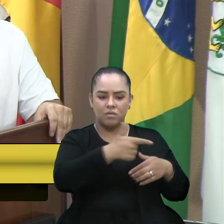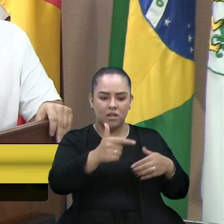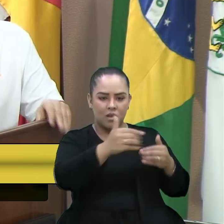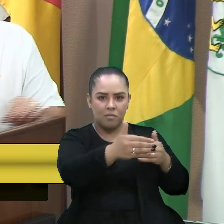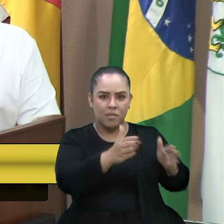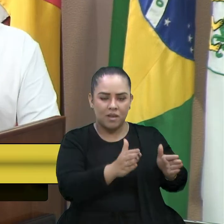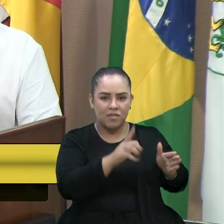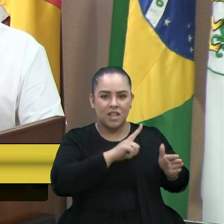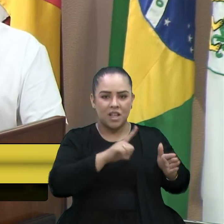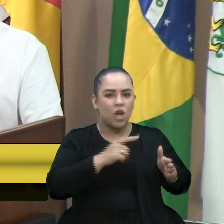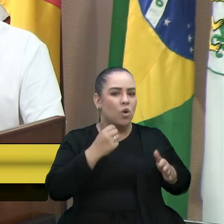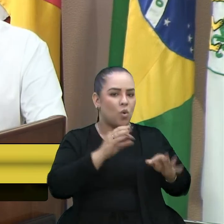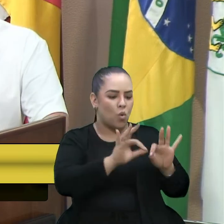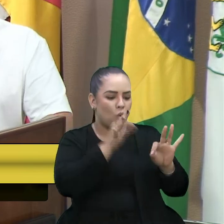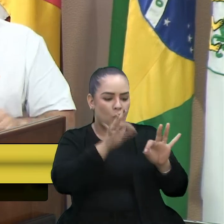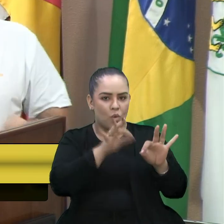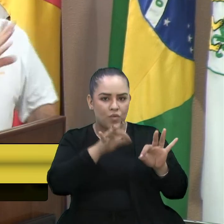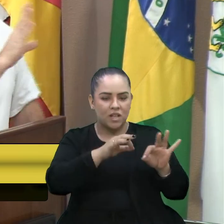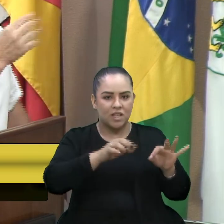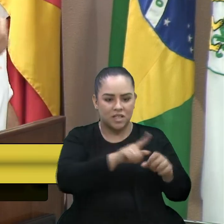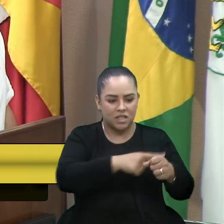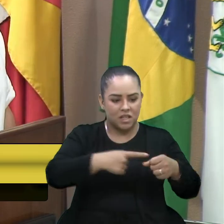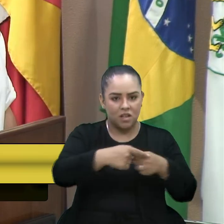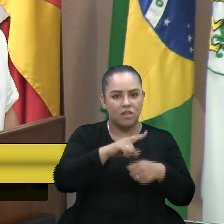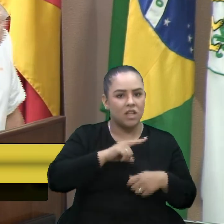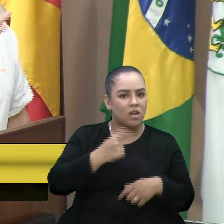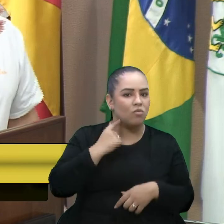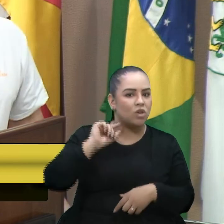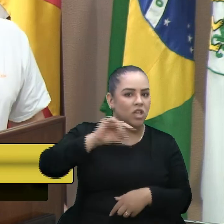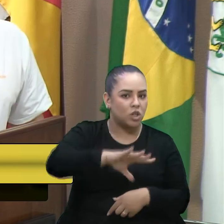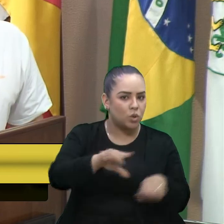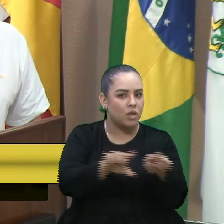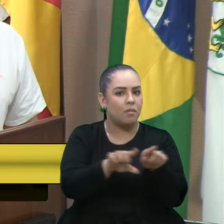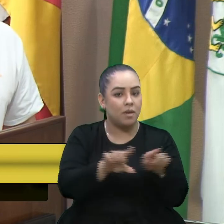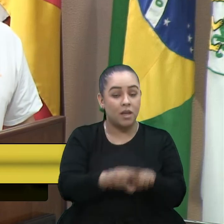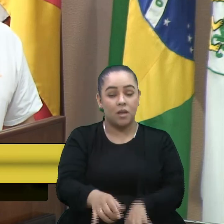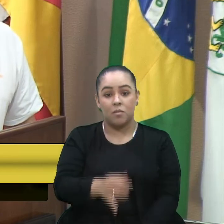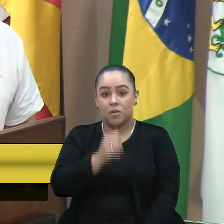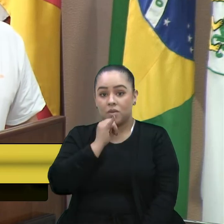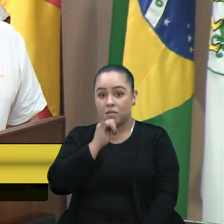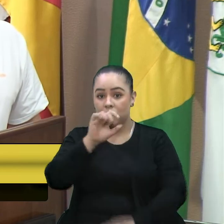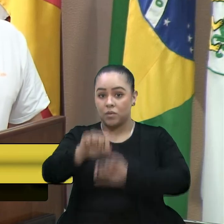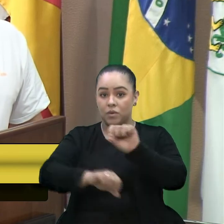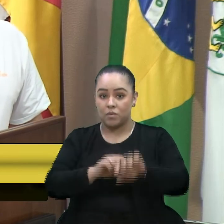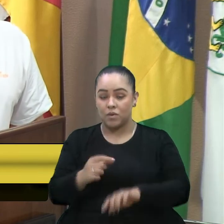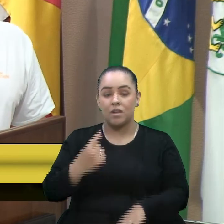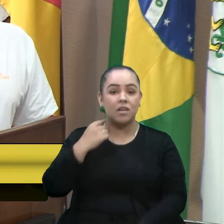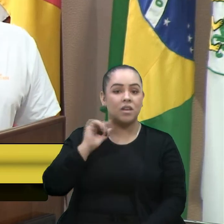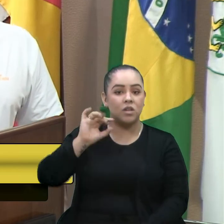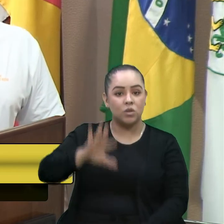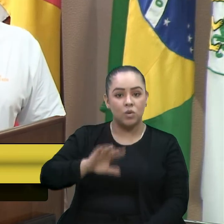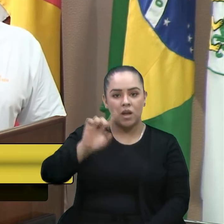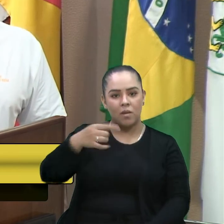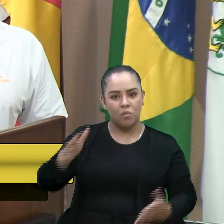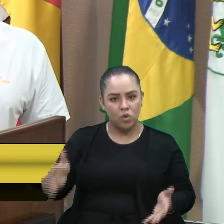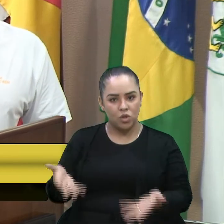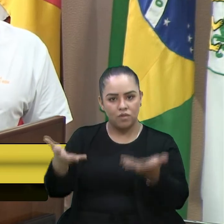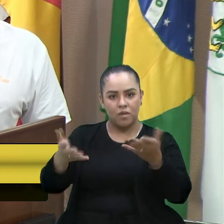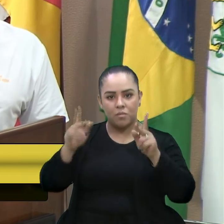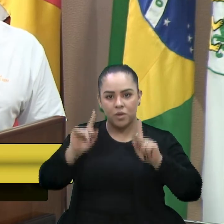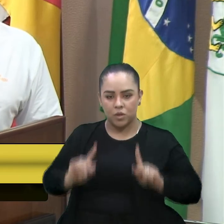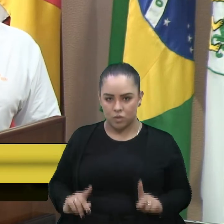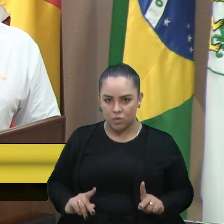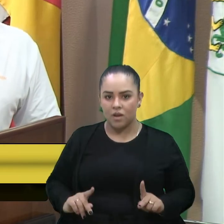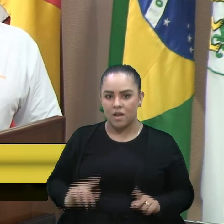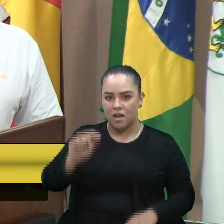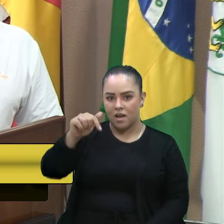estar esparramadas pela cidade, o lixo. E só para dizer, vereador, para dar um exemplo como o lixo é algo que motiva muitas pessoas,